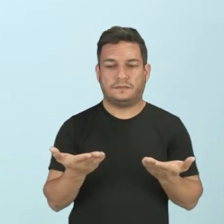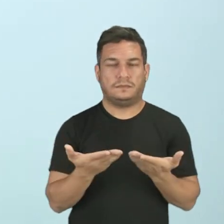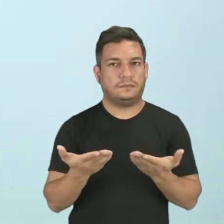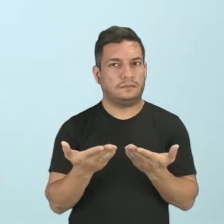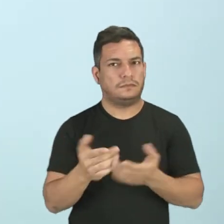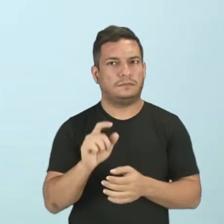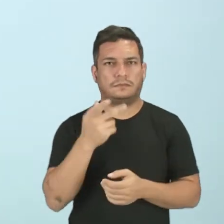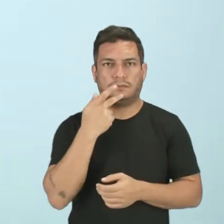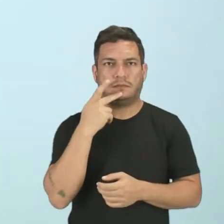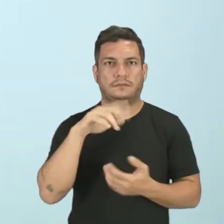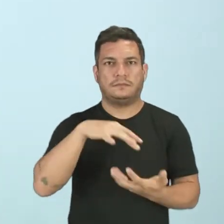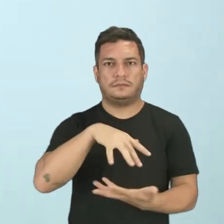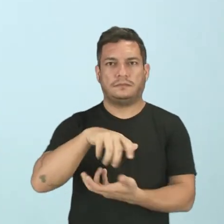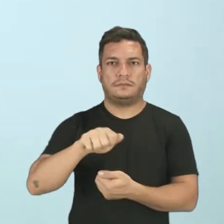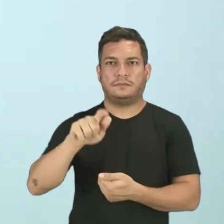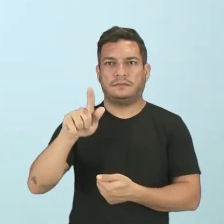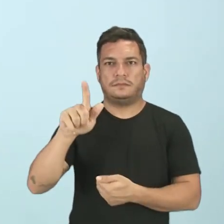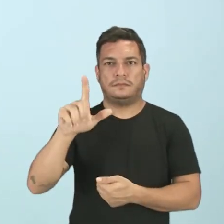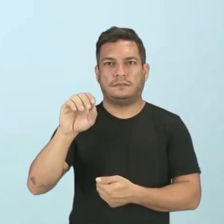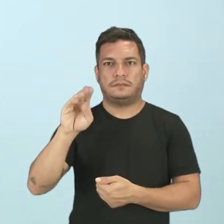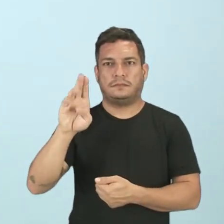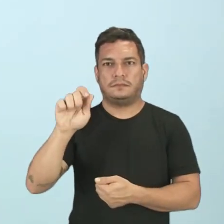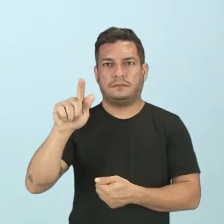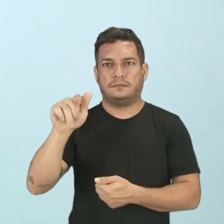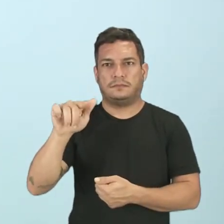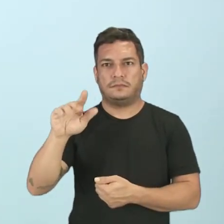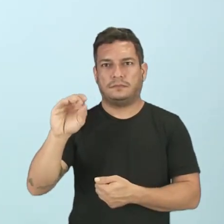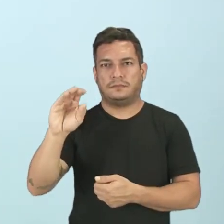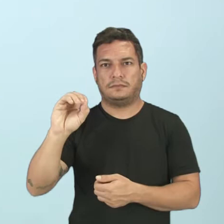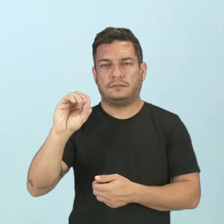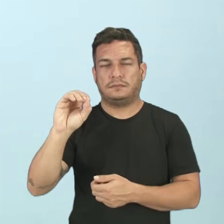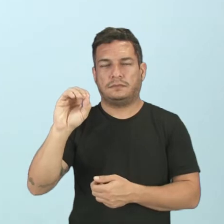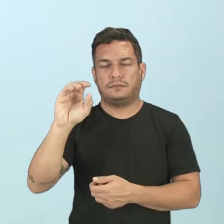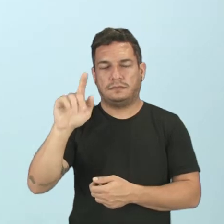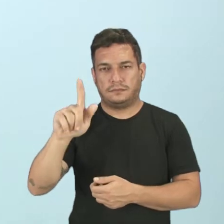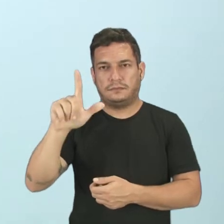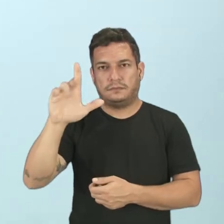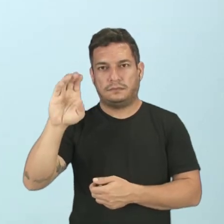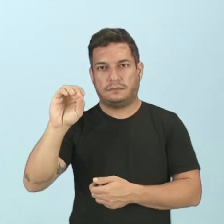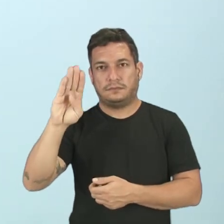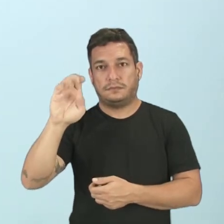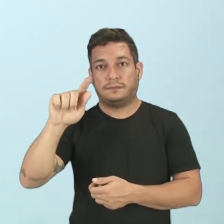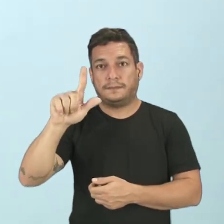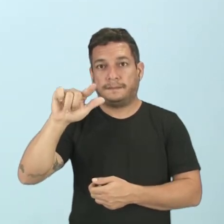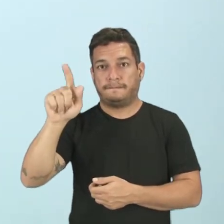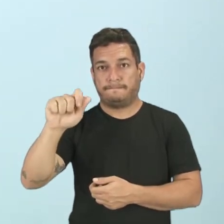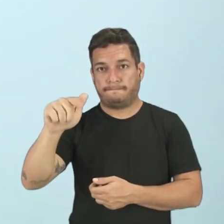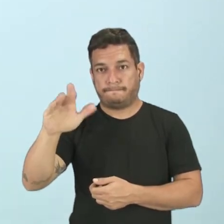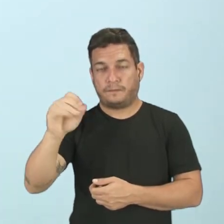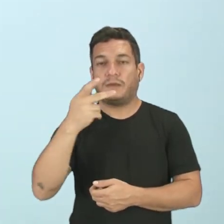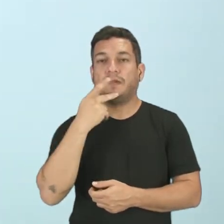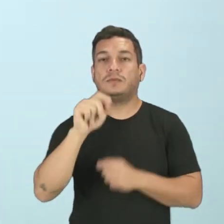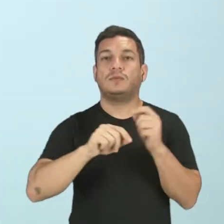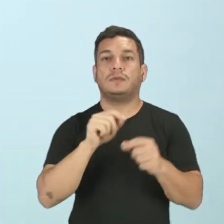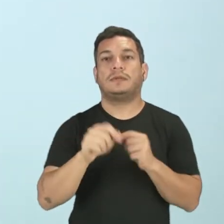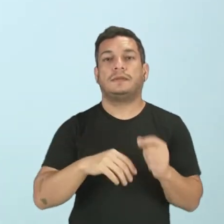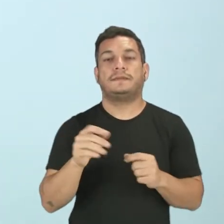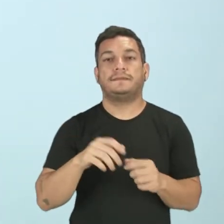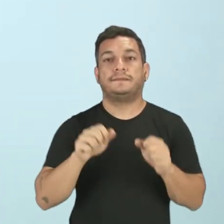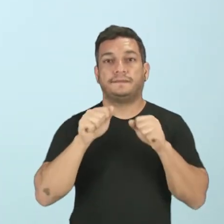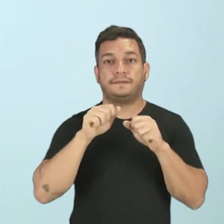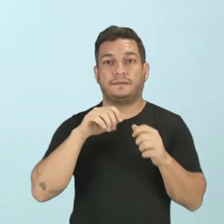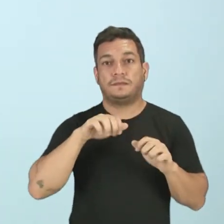de globalização, a gente não pode deixar de falar do imediatismo e da abrangência